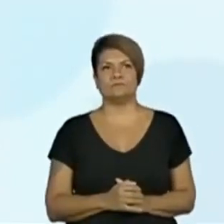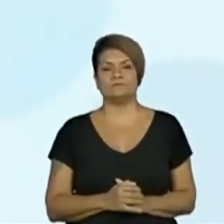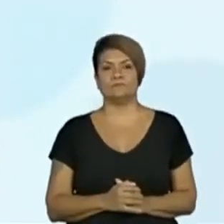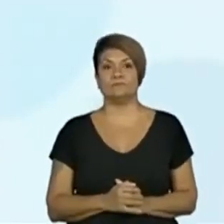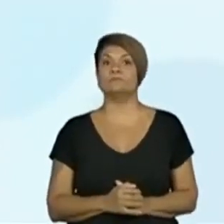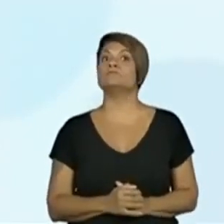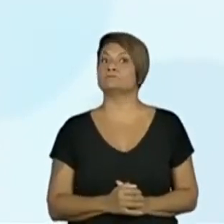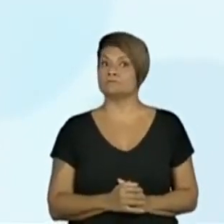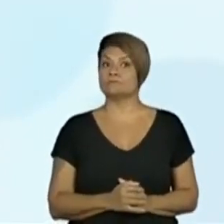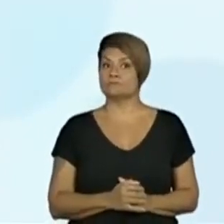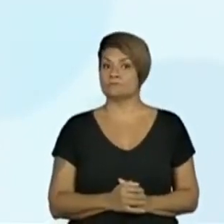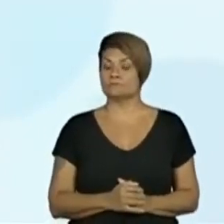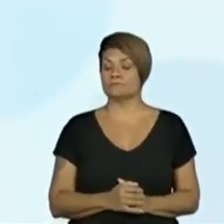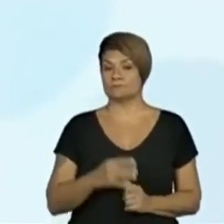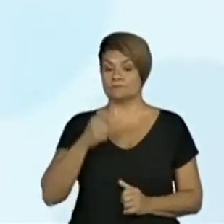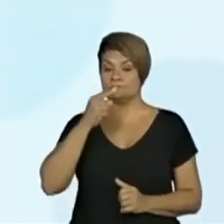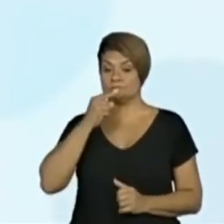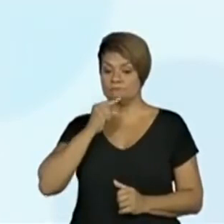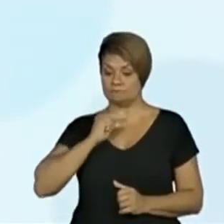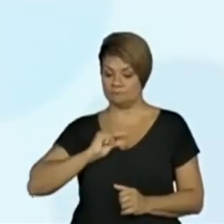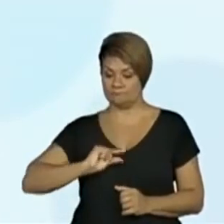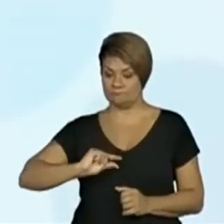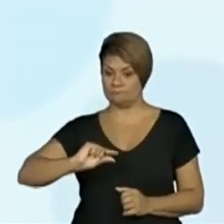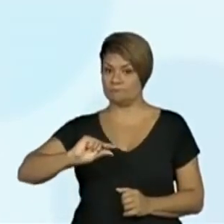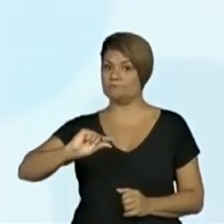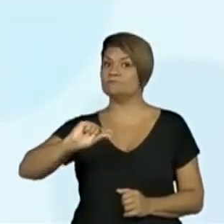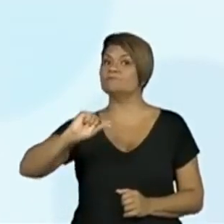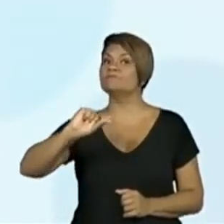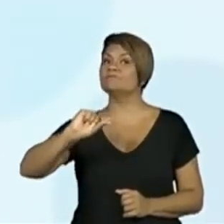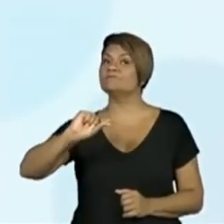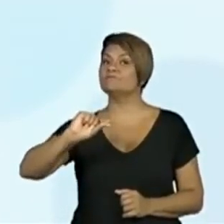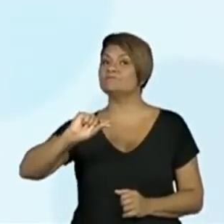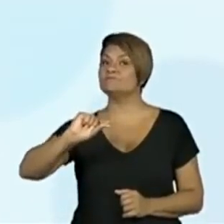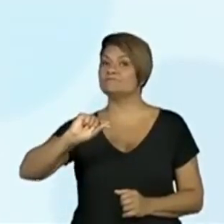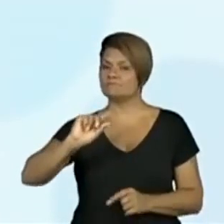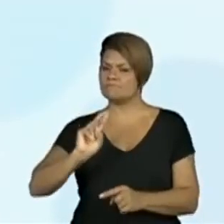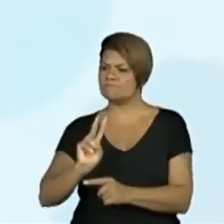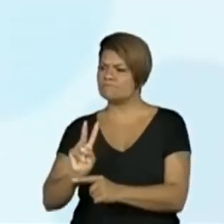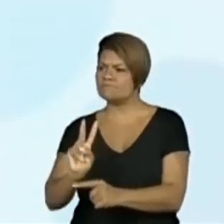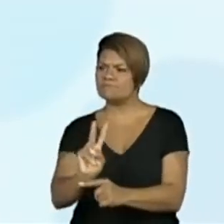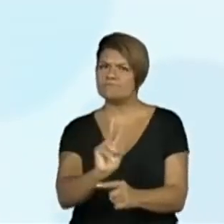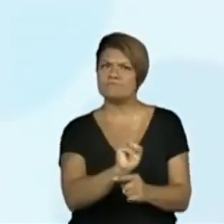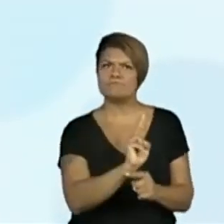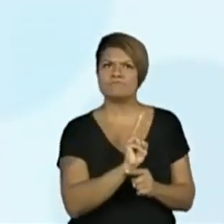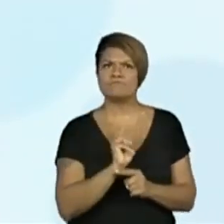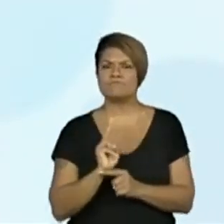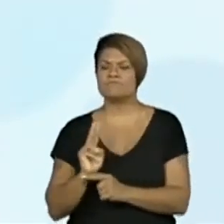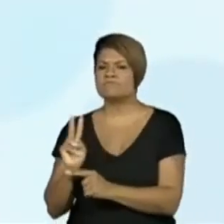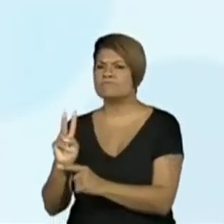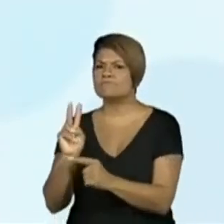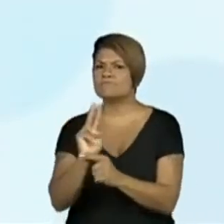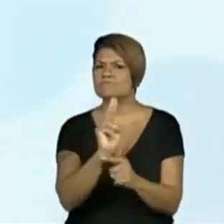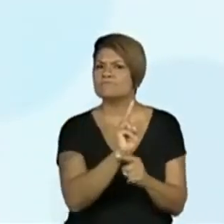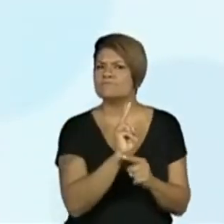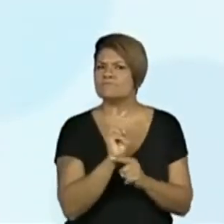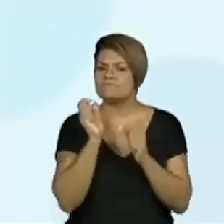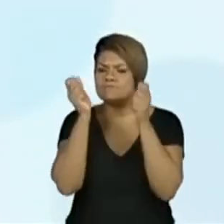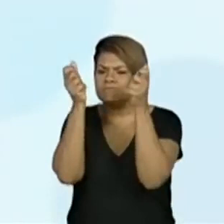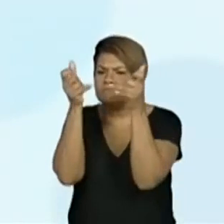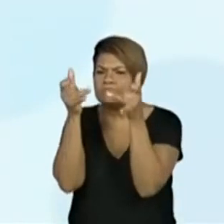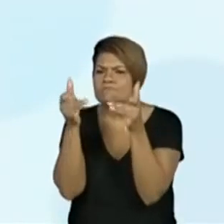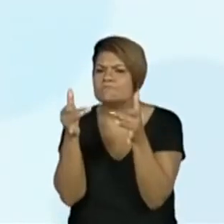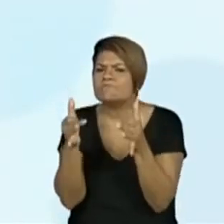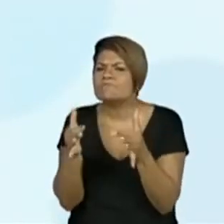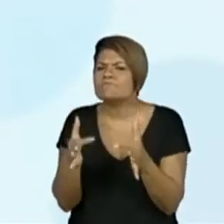O mago guardião descrevia o lugar dizendo... Olha só,